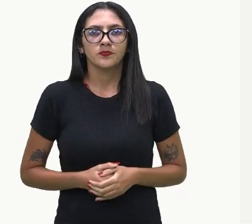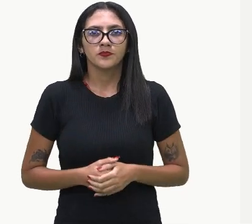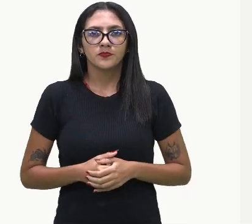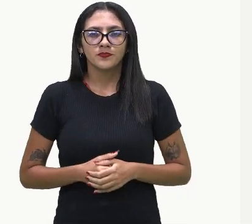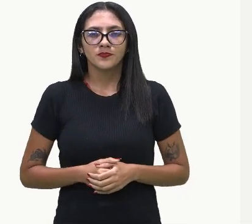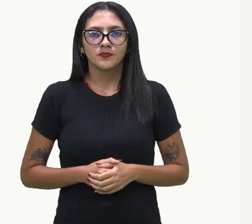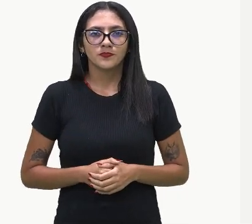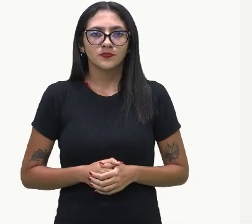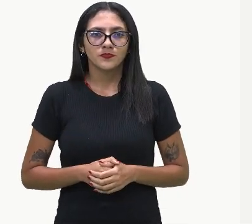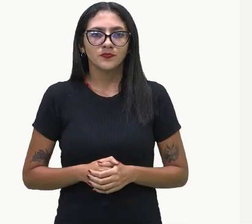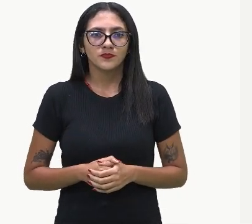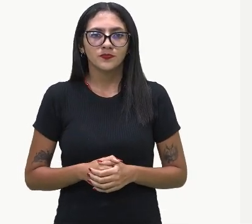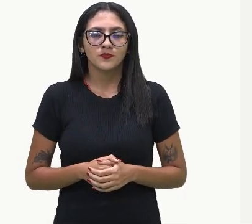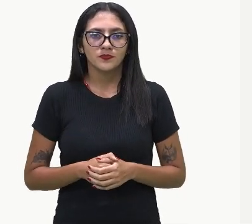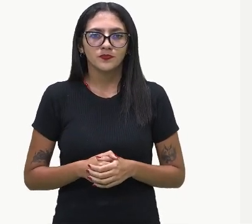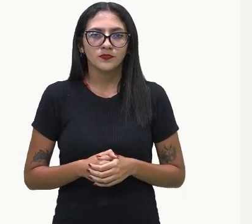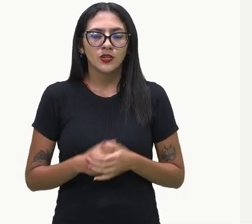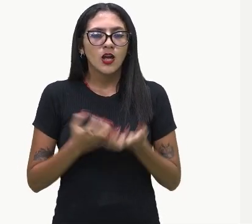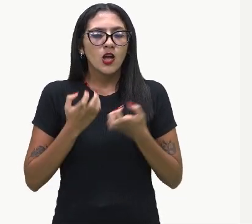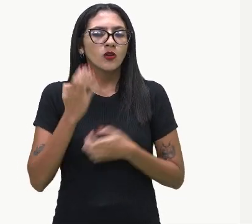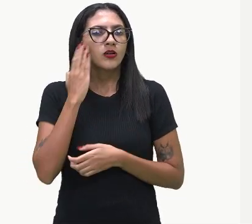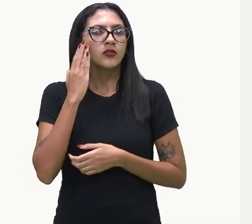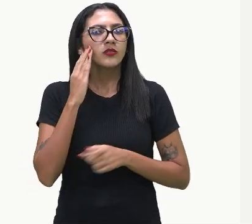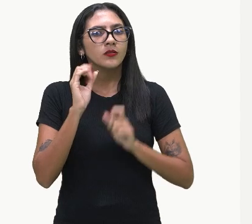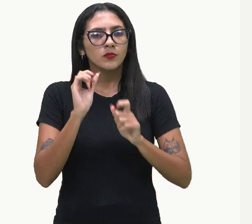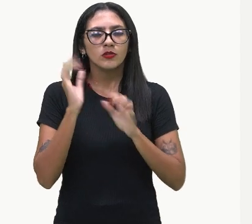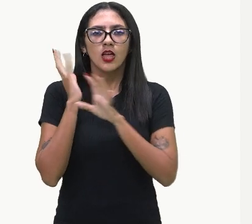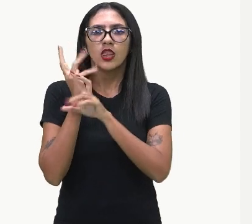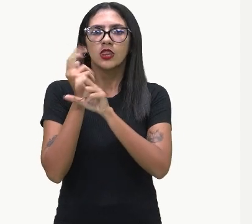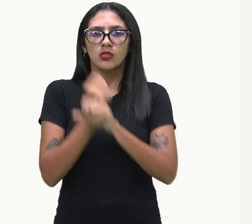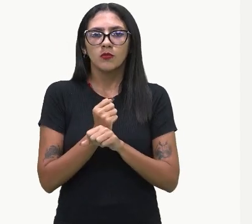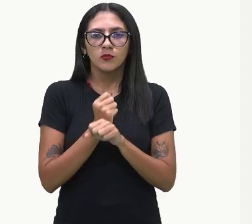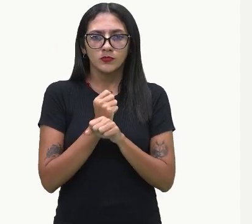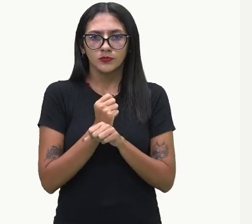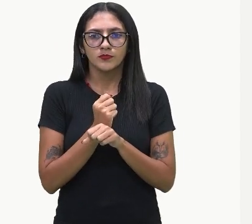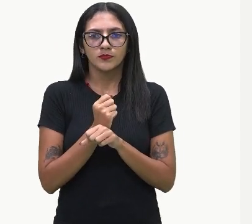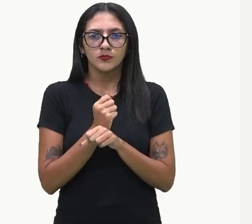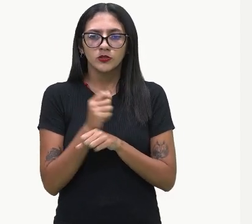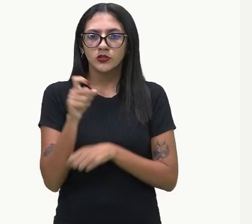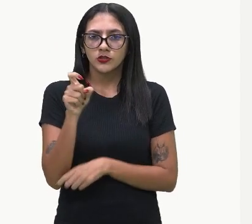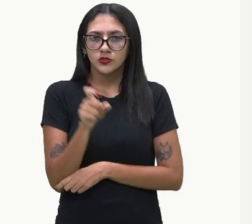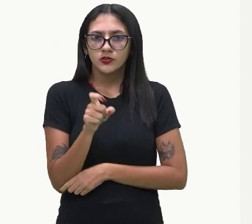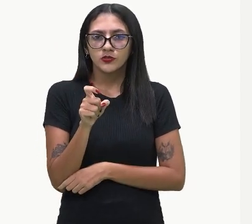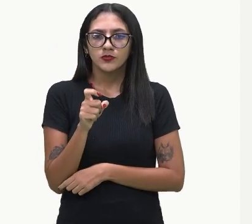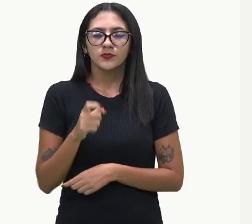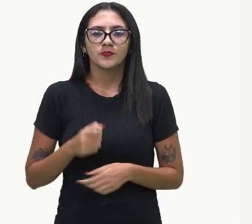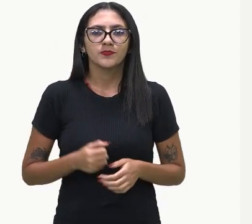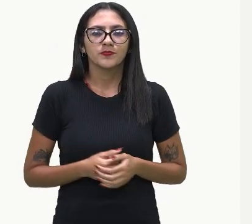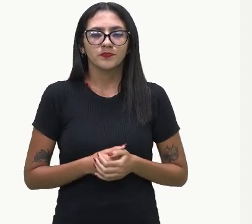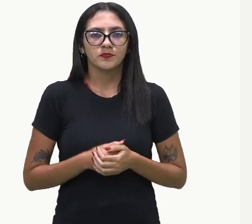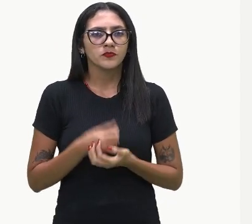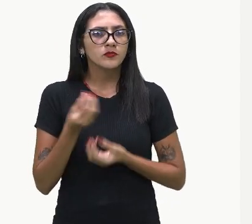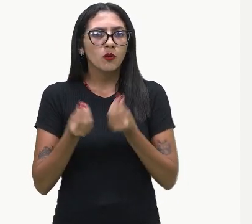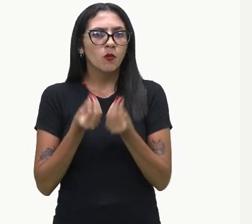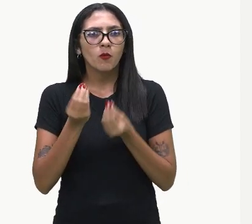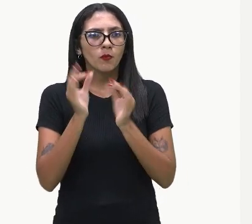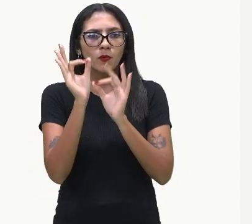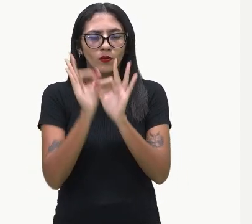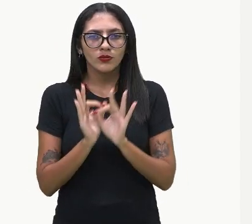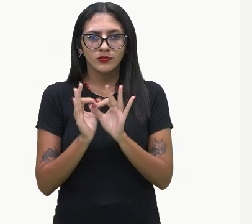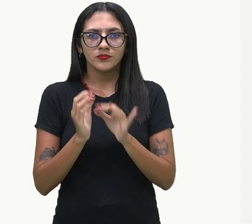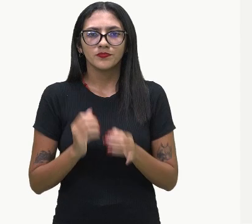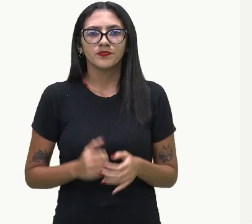Ok? E aí eu quero, claro, a medida de x. E agora, o que a gente faz? Vamos